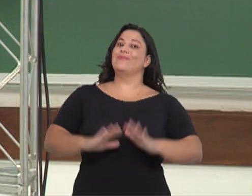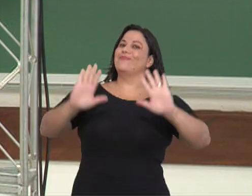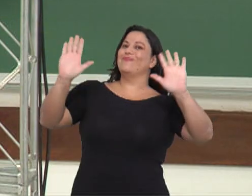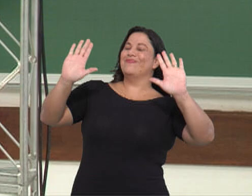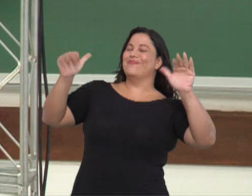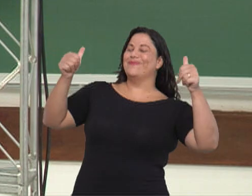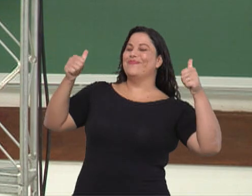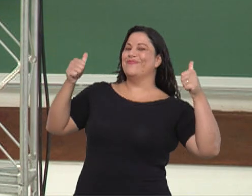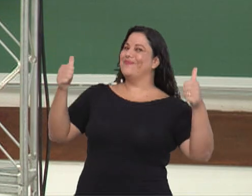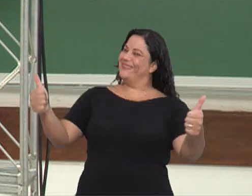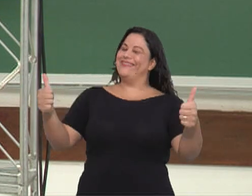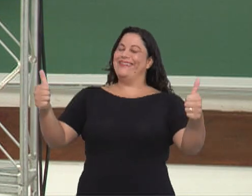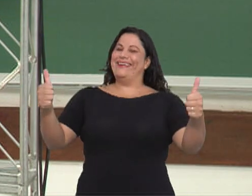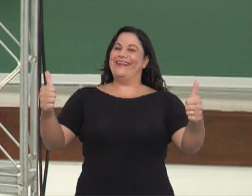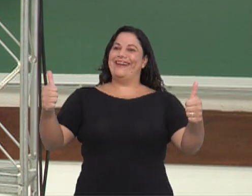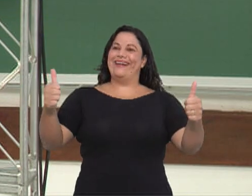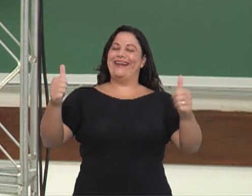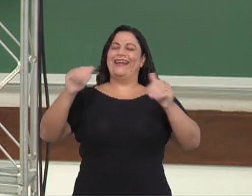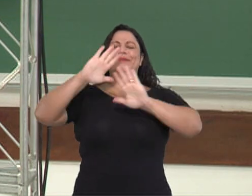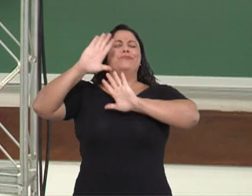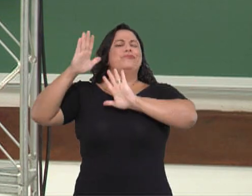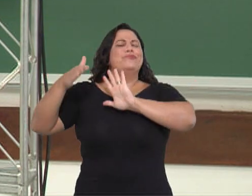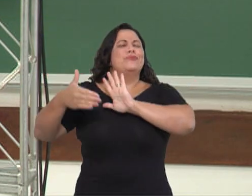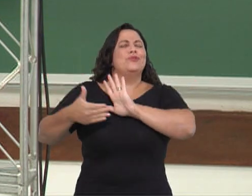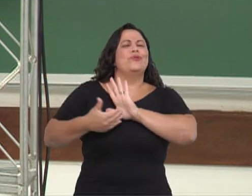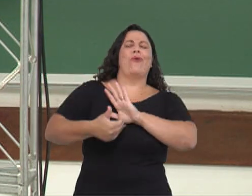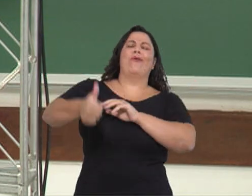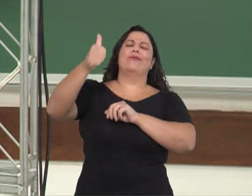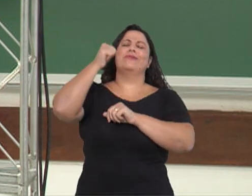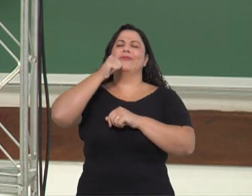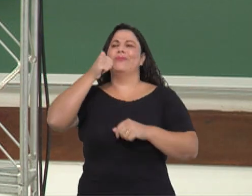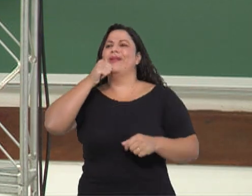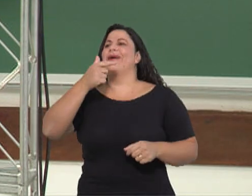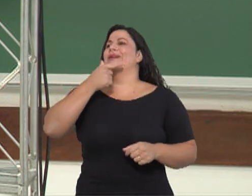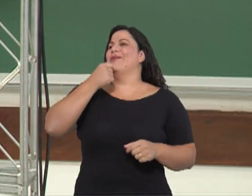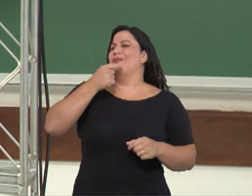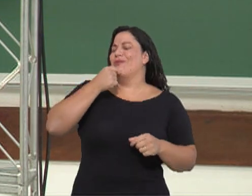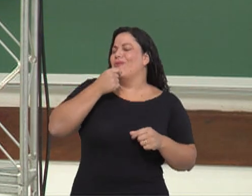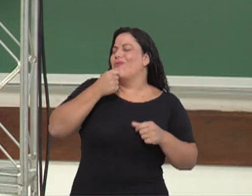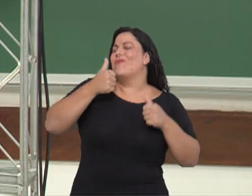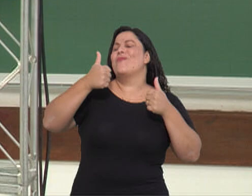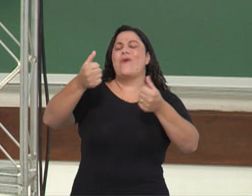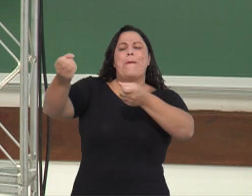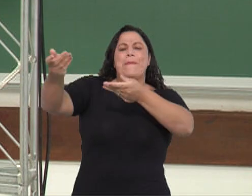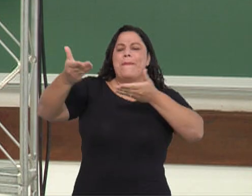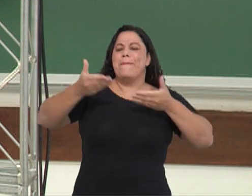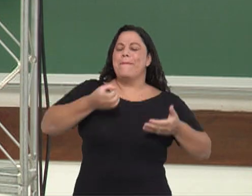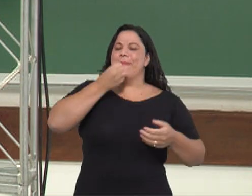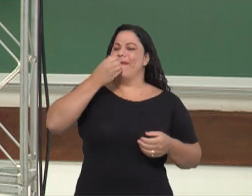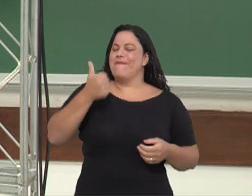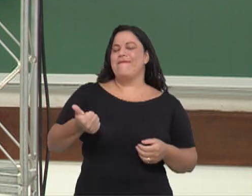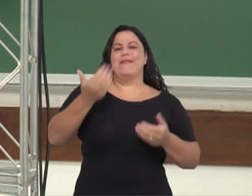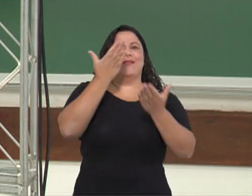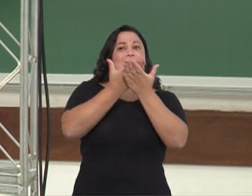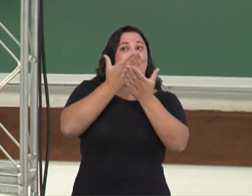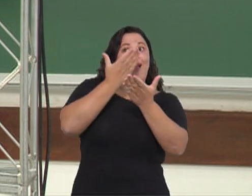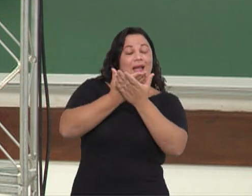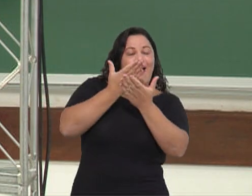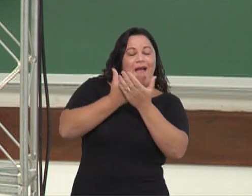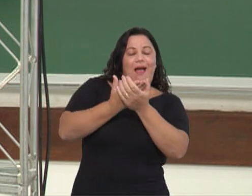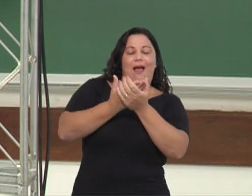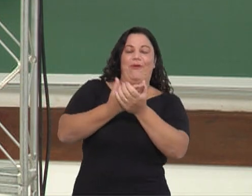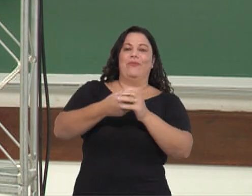Olá, sejam todos e todas muito bem-vindos a mais uma aula de ensino religioso para